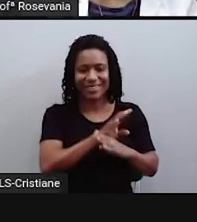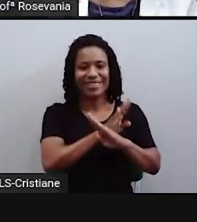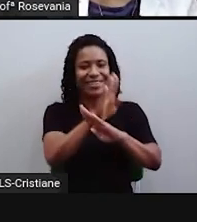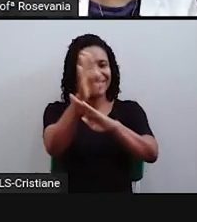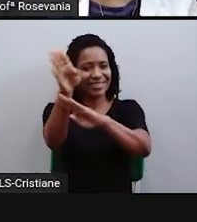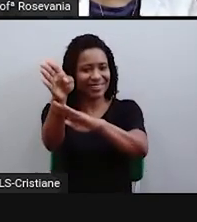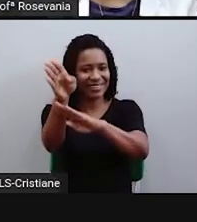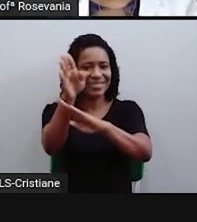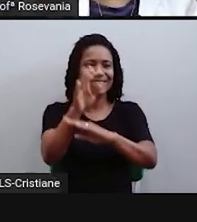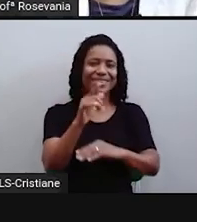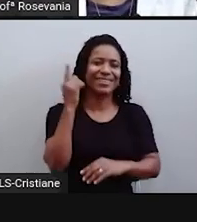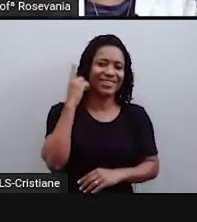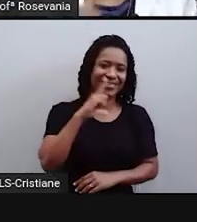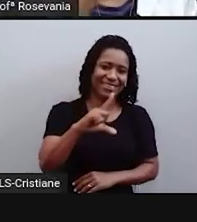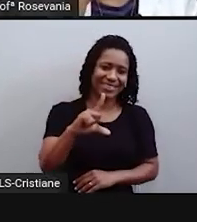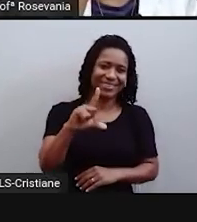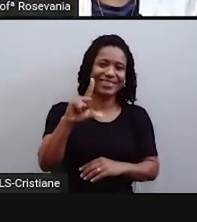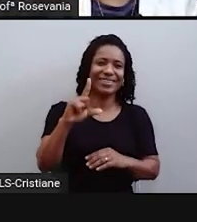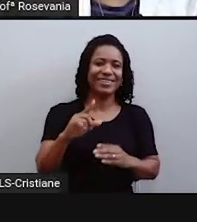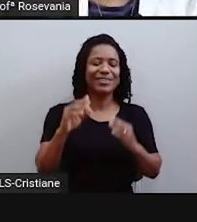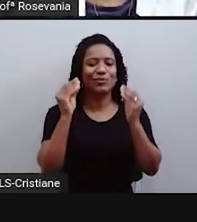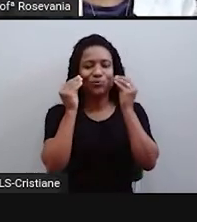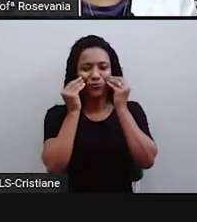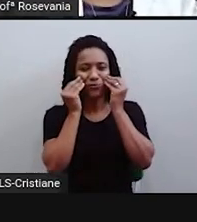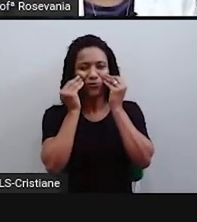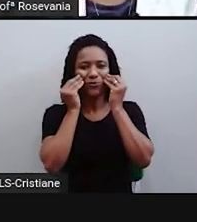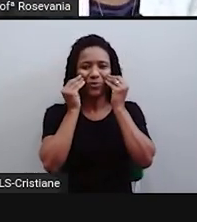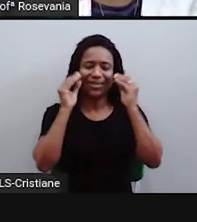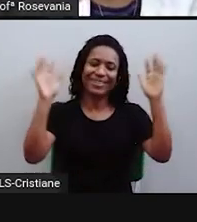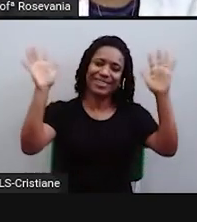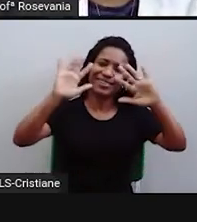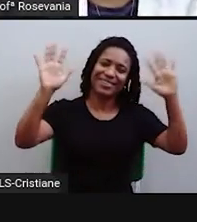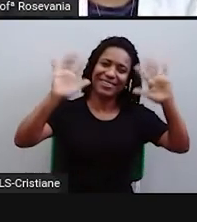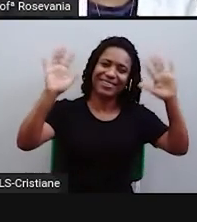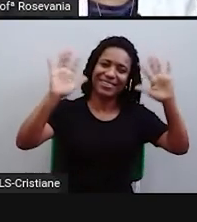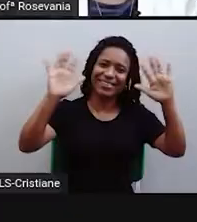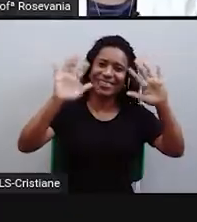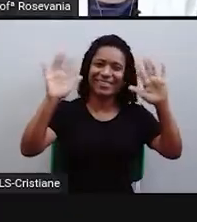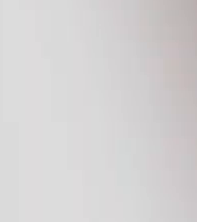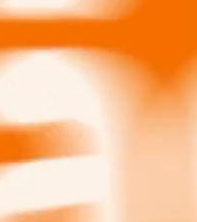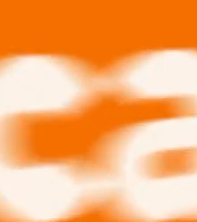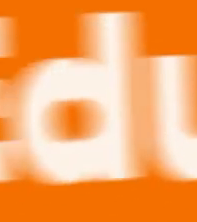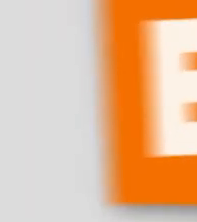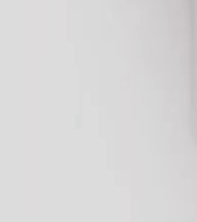e nem a localização de onde vocês, né, vão. Um beijão para todos e até a nossa próxima aula.